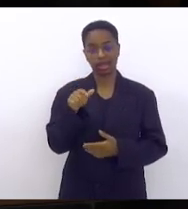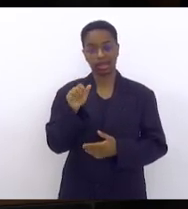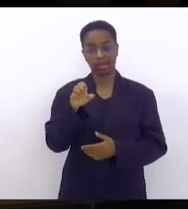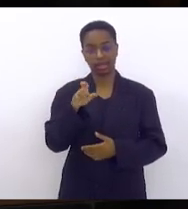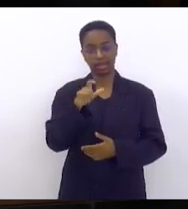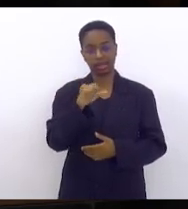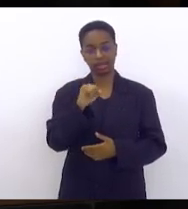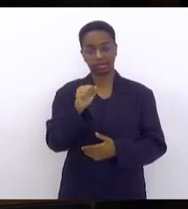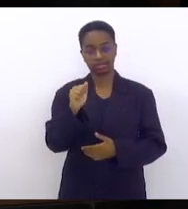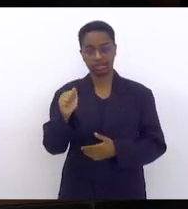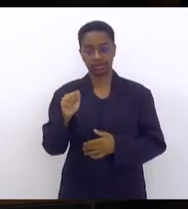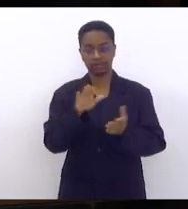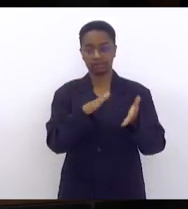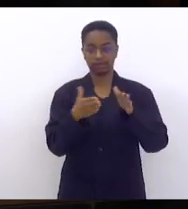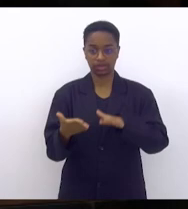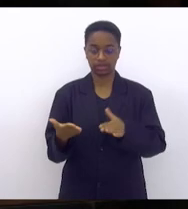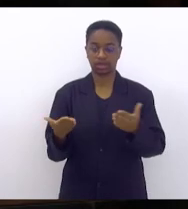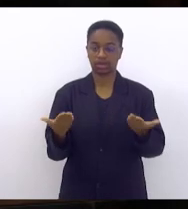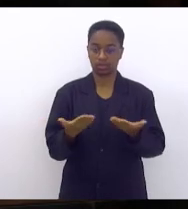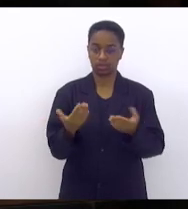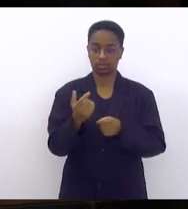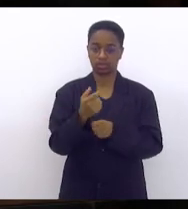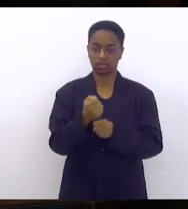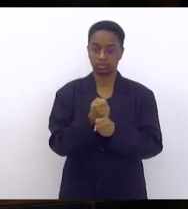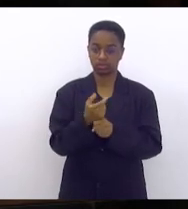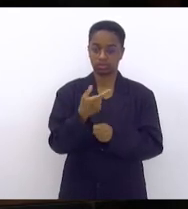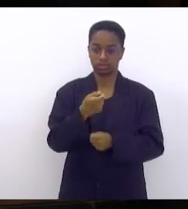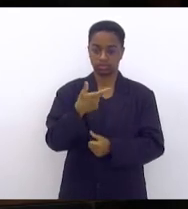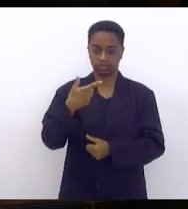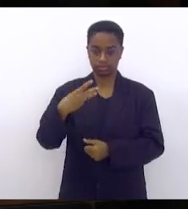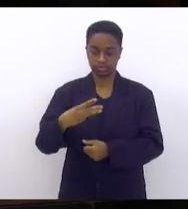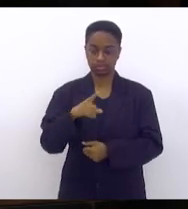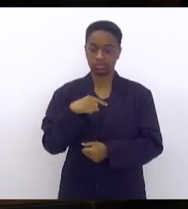e a gente está nessa nova configuração. Eu